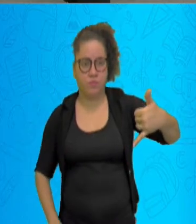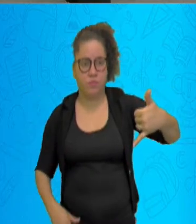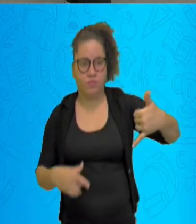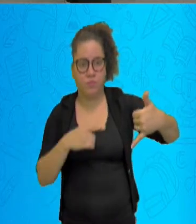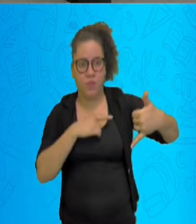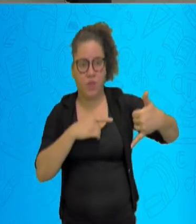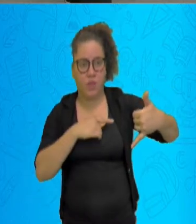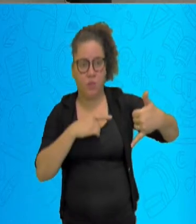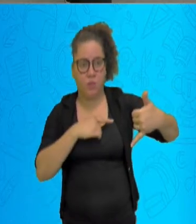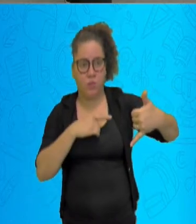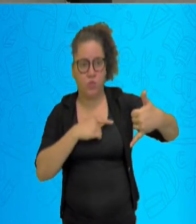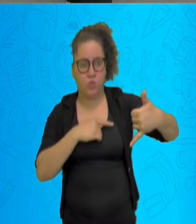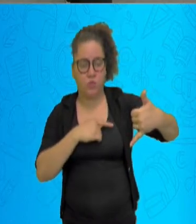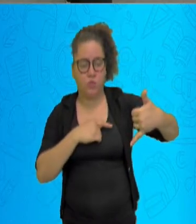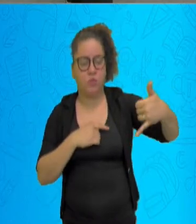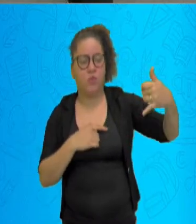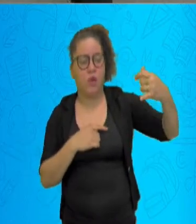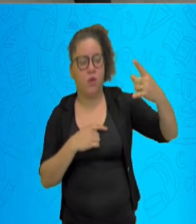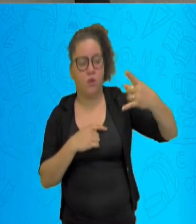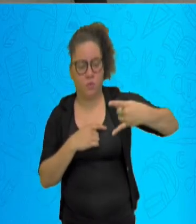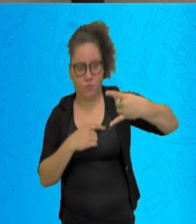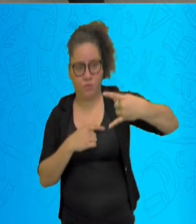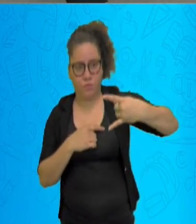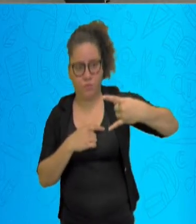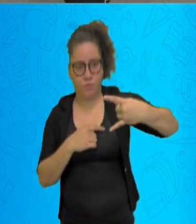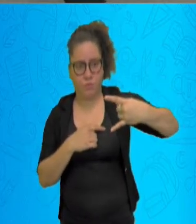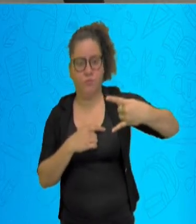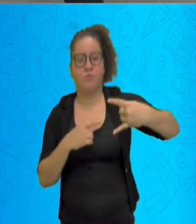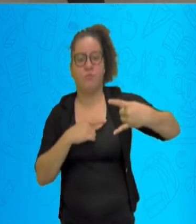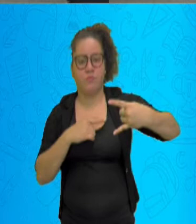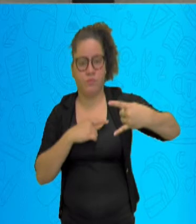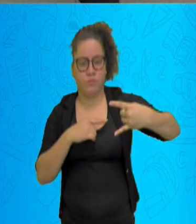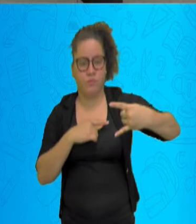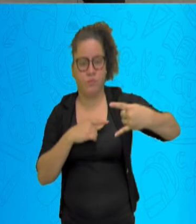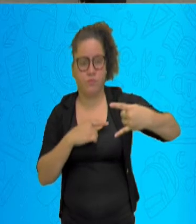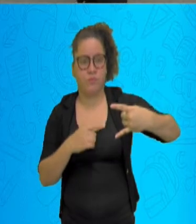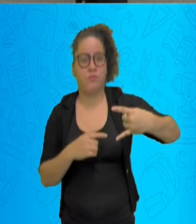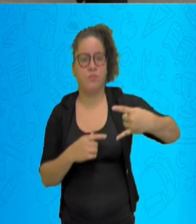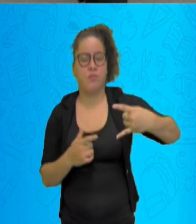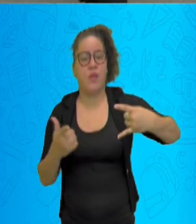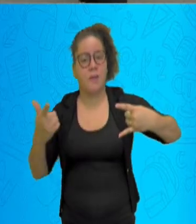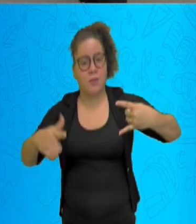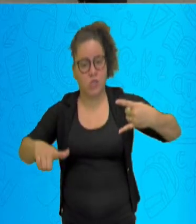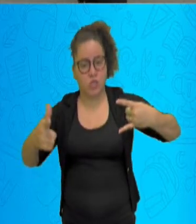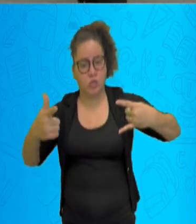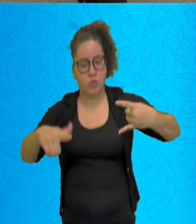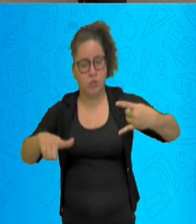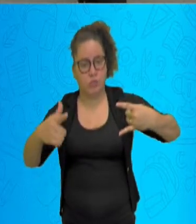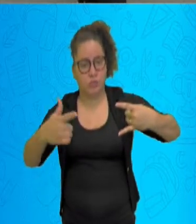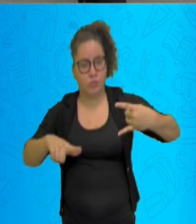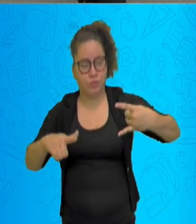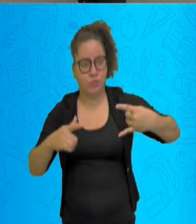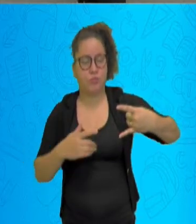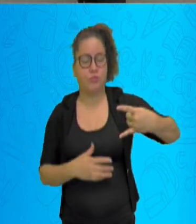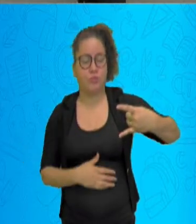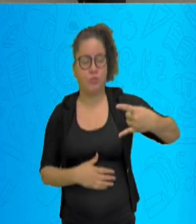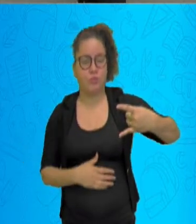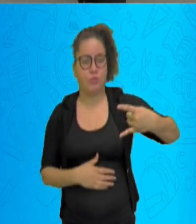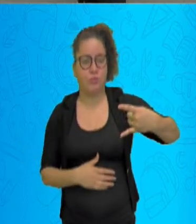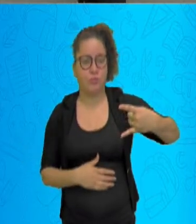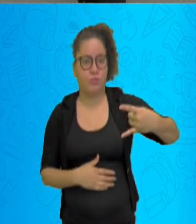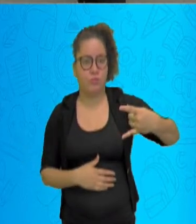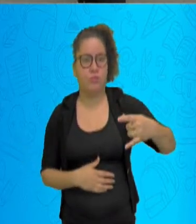temos um colchete. Estou repetindo, tá? O que está dentro da chave e o que está